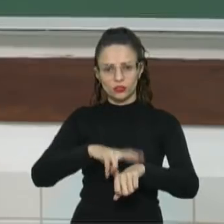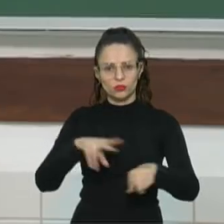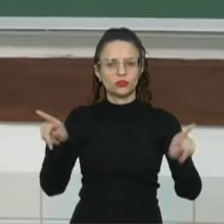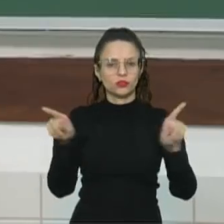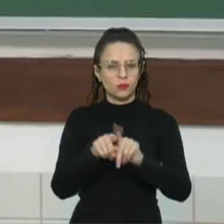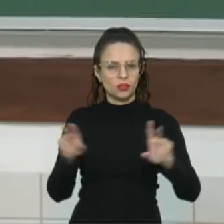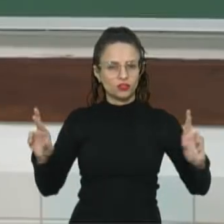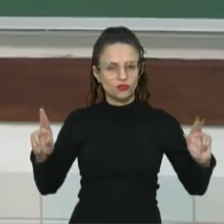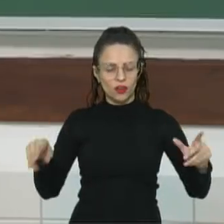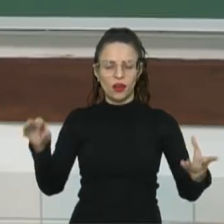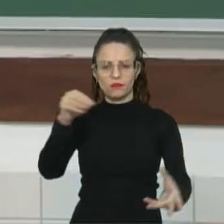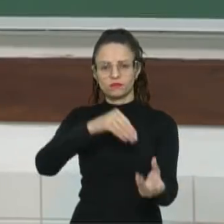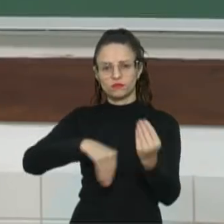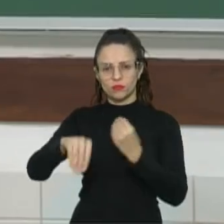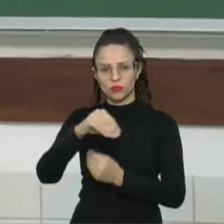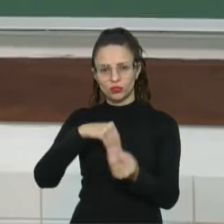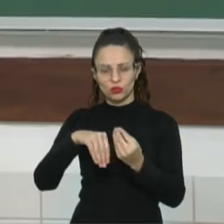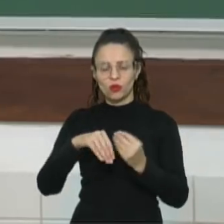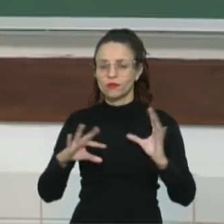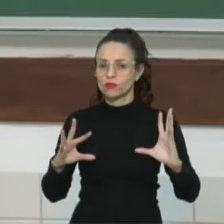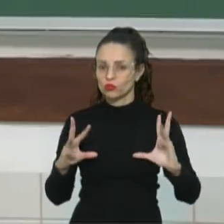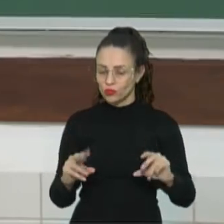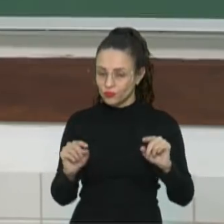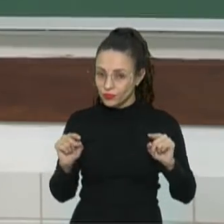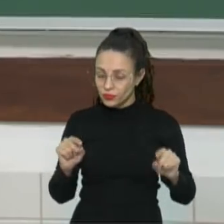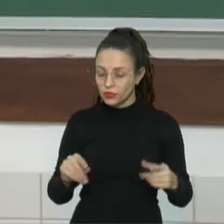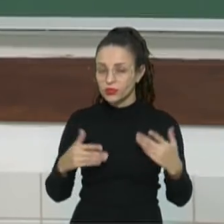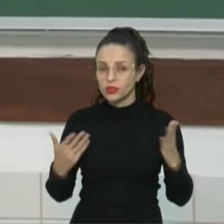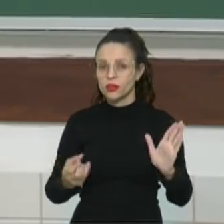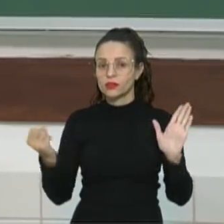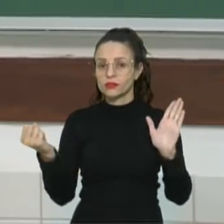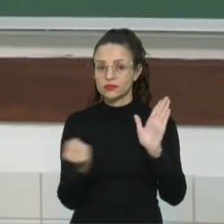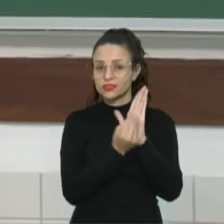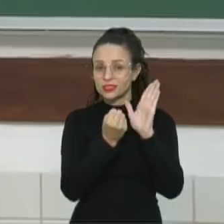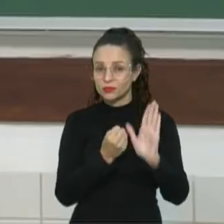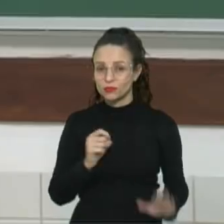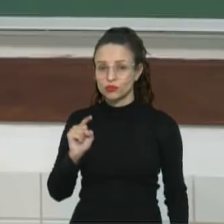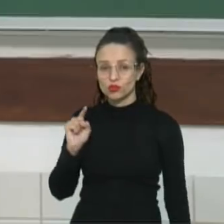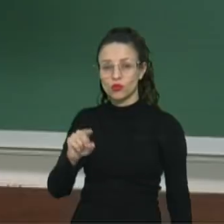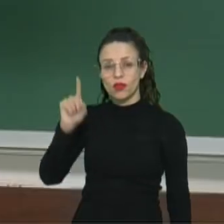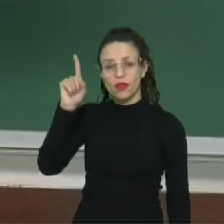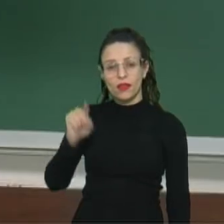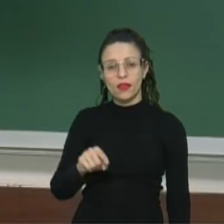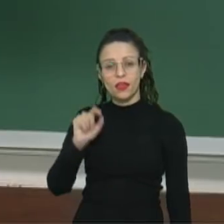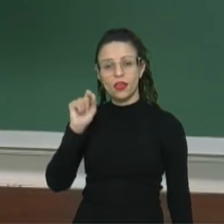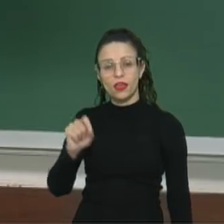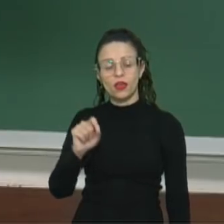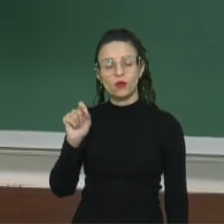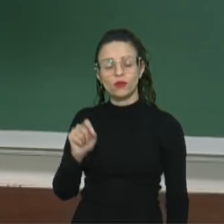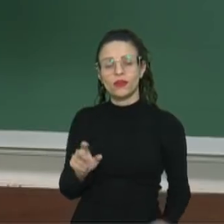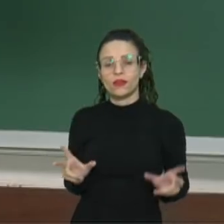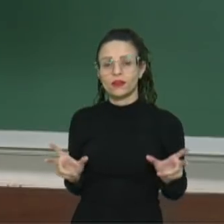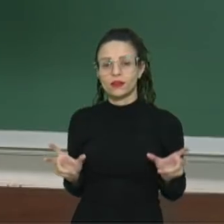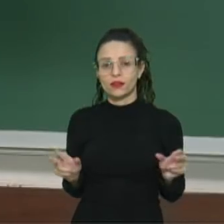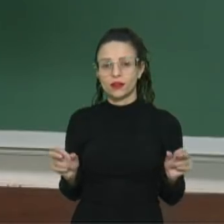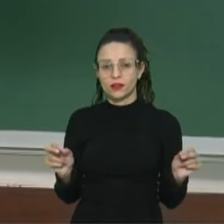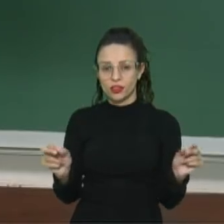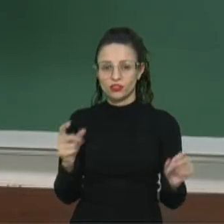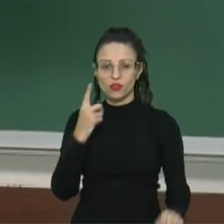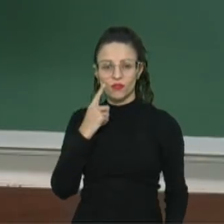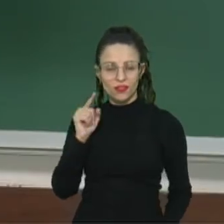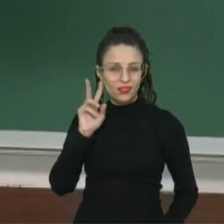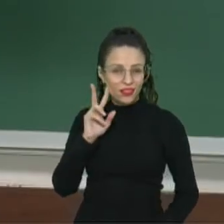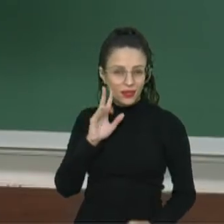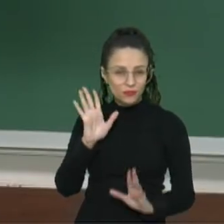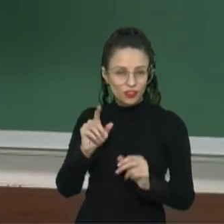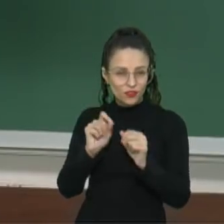ele mesclou tudo isso e não é à toa que o símbolo do Mangue Beat é o caranguejo. Lembra que a gente até fez